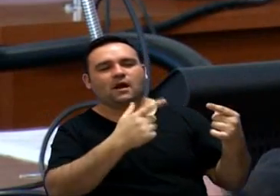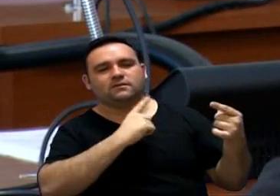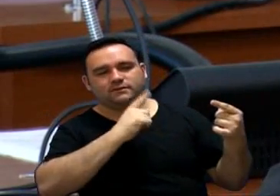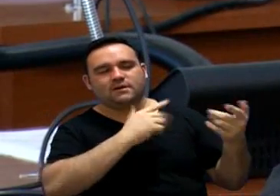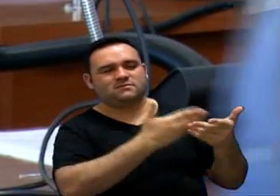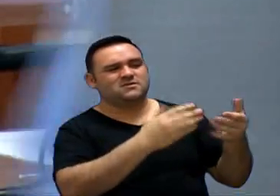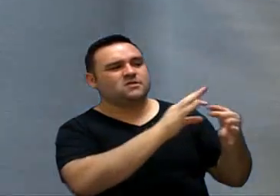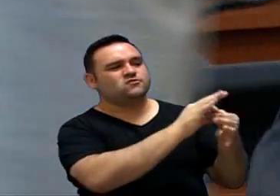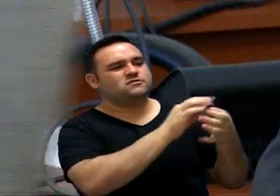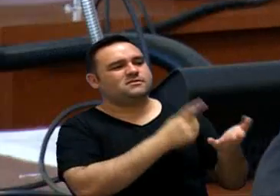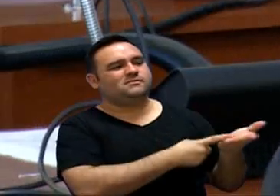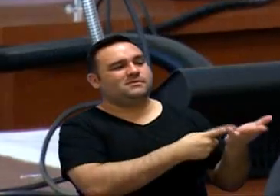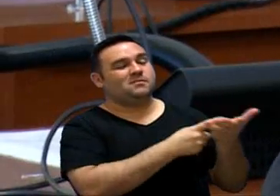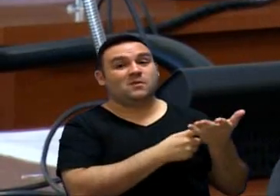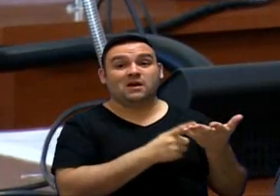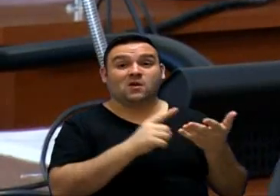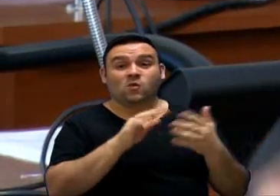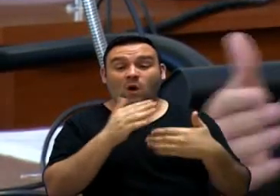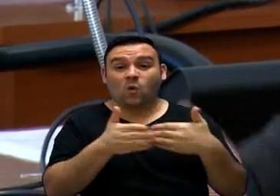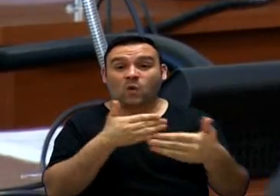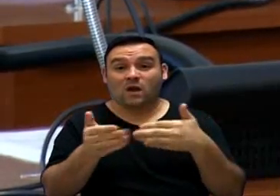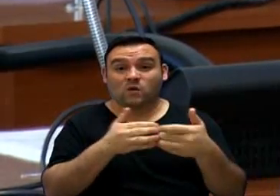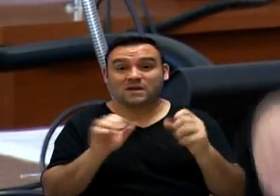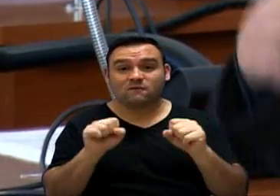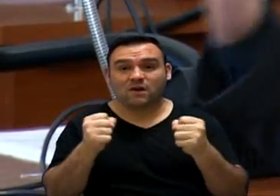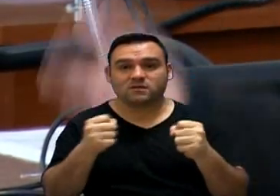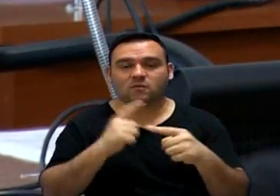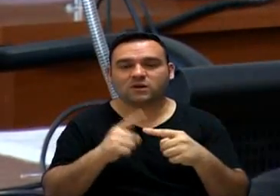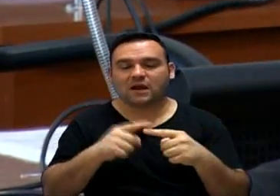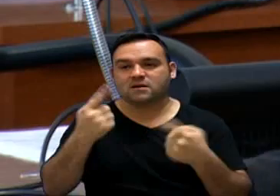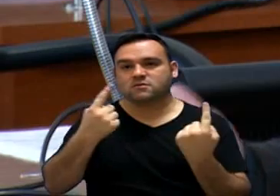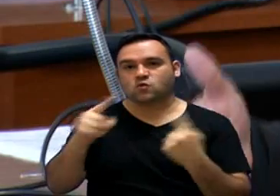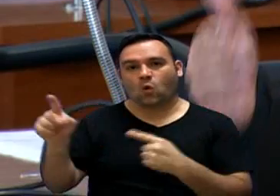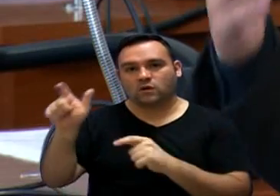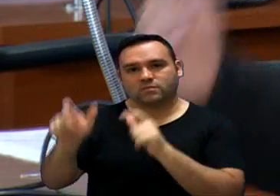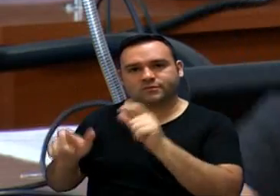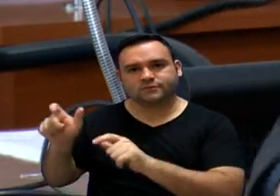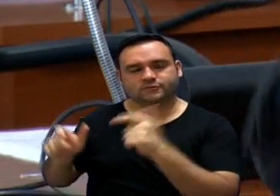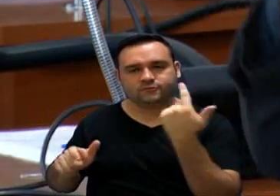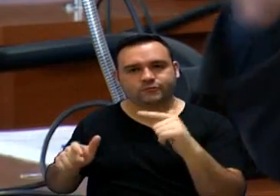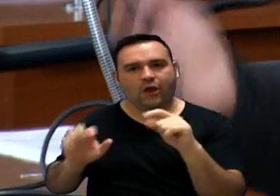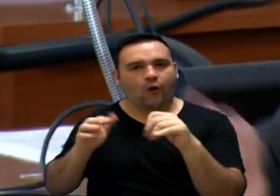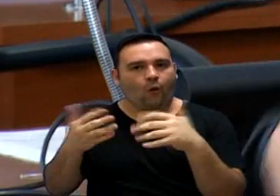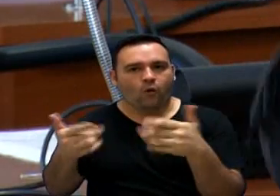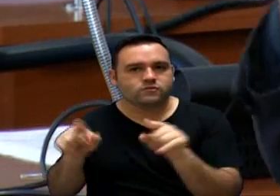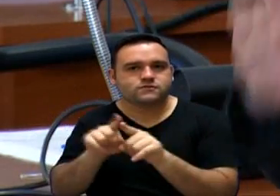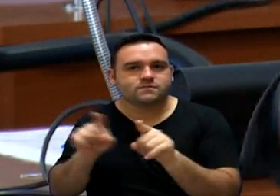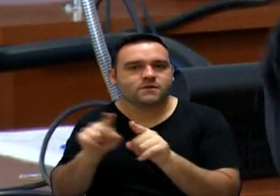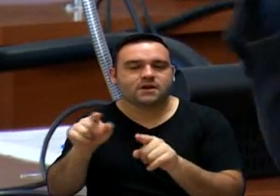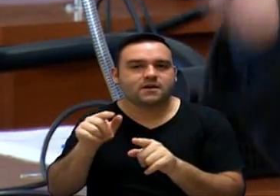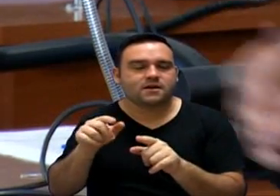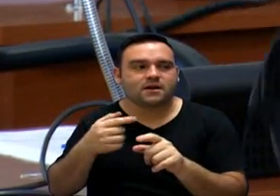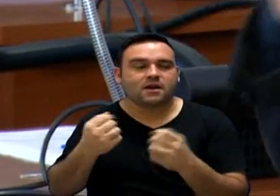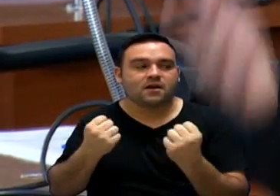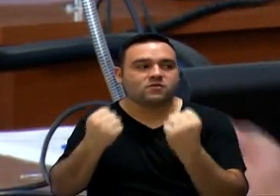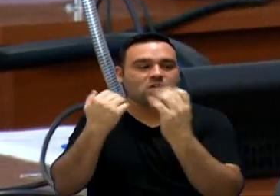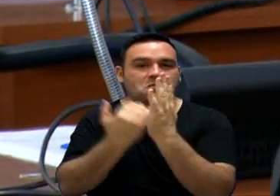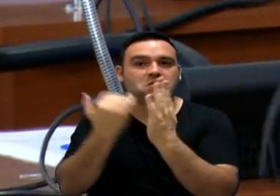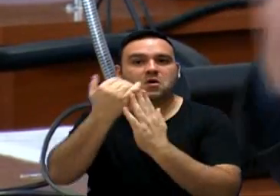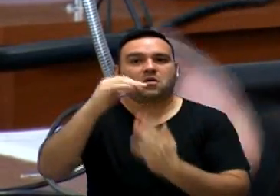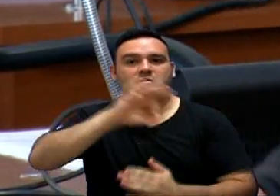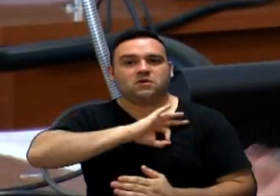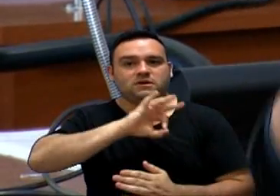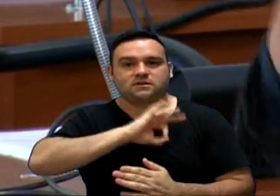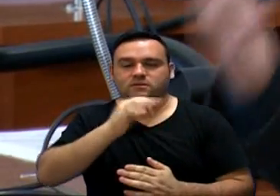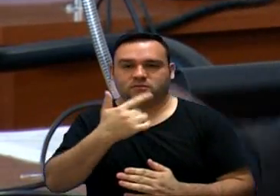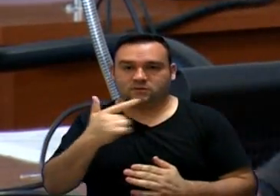imagem, isso não tem problema. Agora, tudo que eu faço, em momento algum, é para denegrir a imagem de alguém ou para usar do uso da força policial